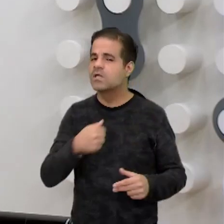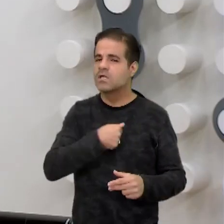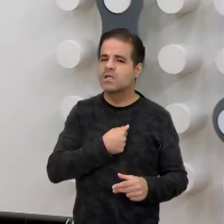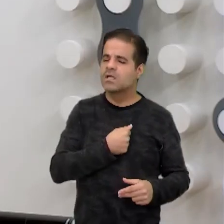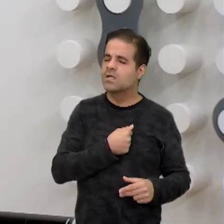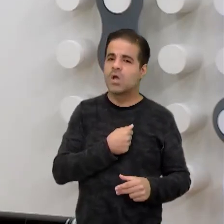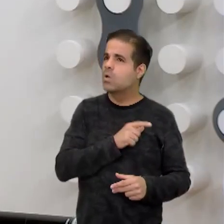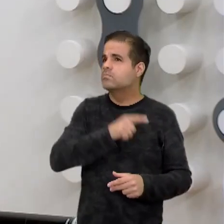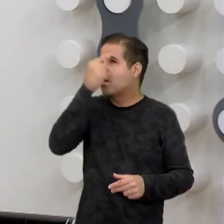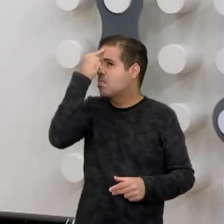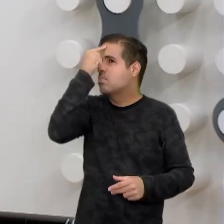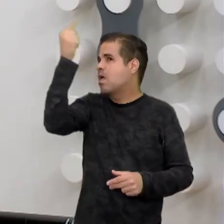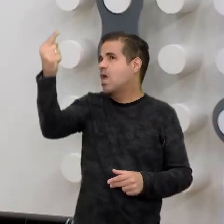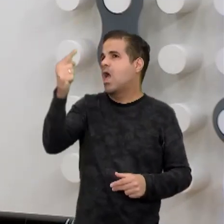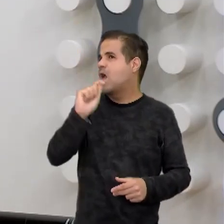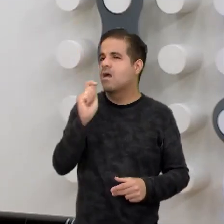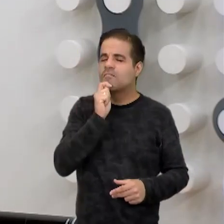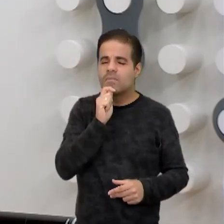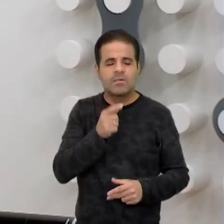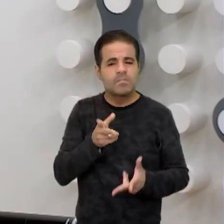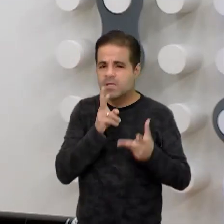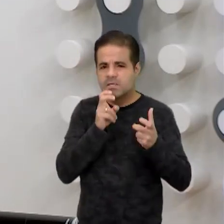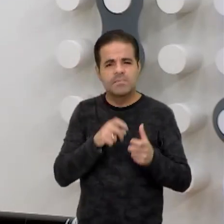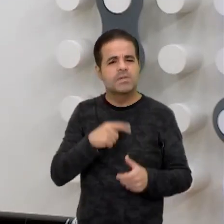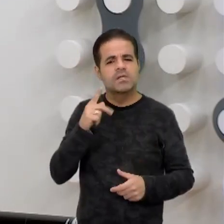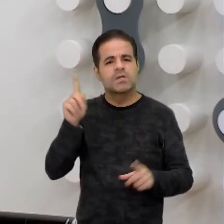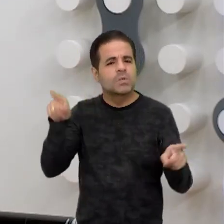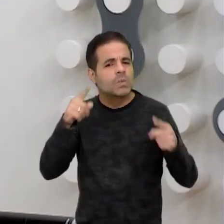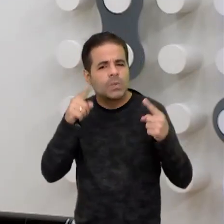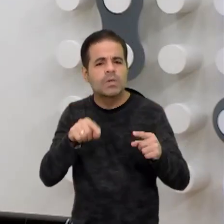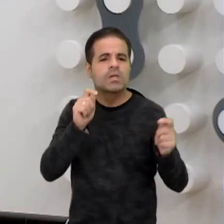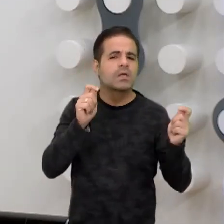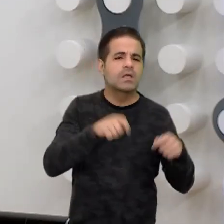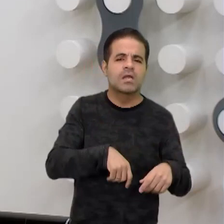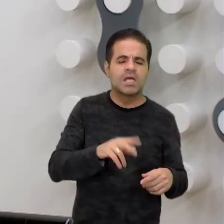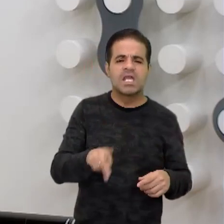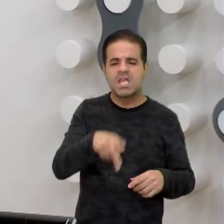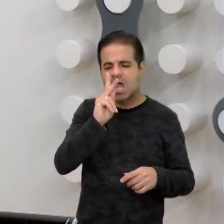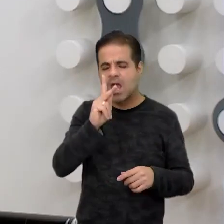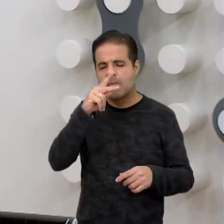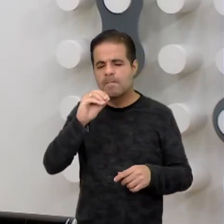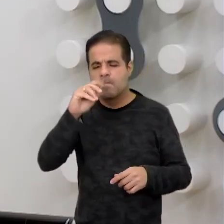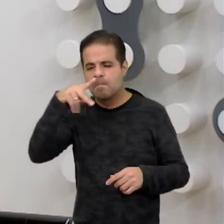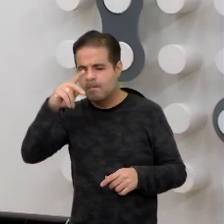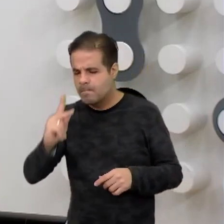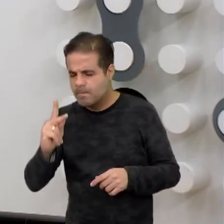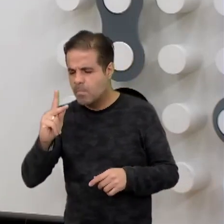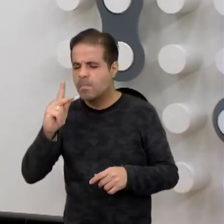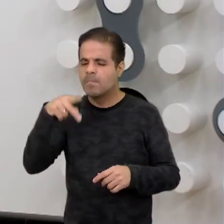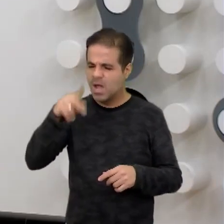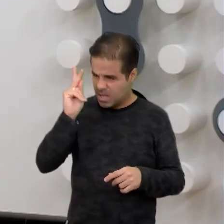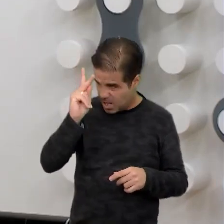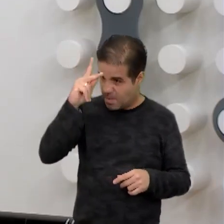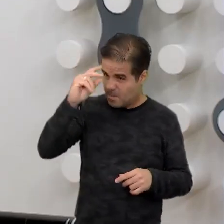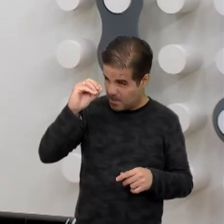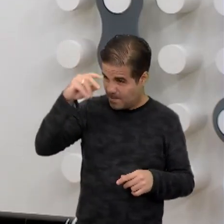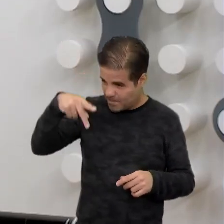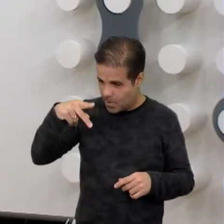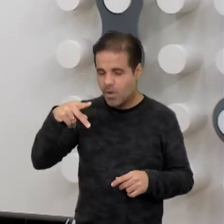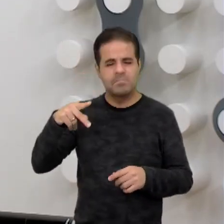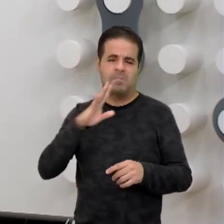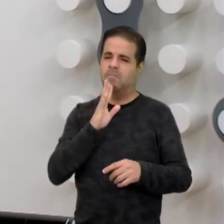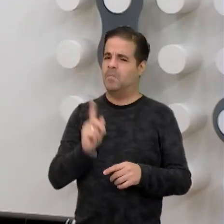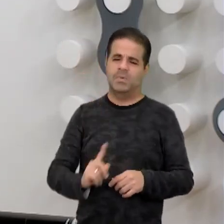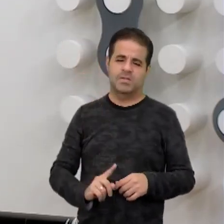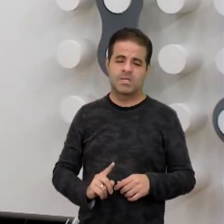não tinha a menor ideia. Não tinha a menor ideia desse negócio de K-pop, não sabia o que era. Eu conhecia